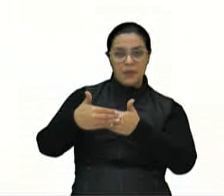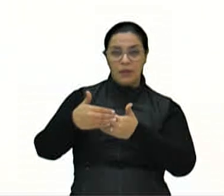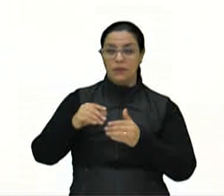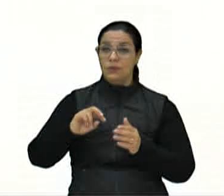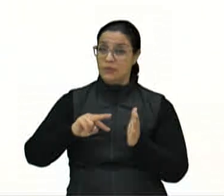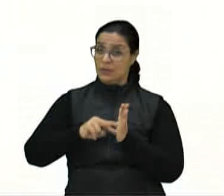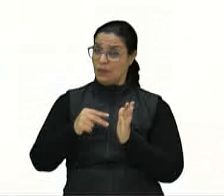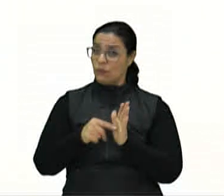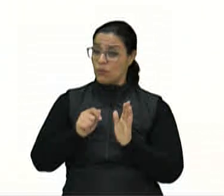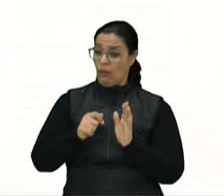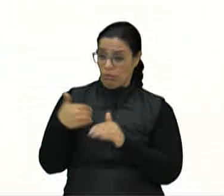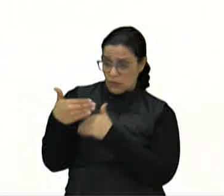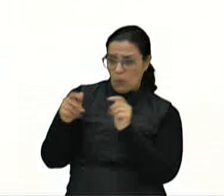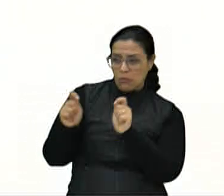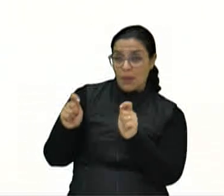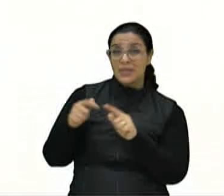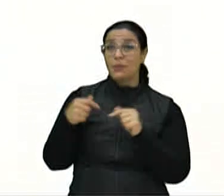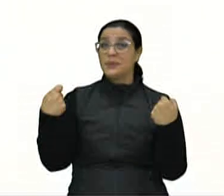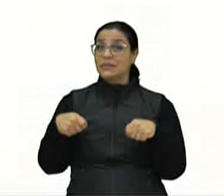detrimento do